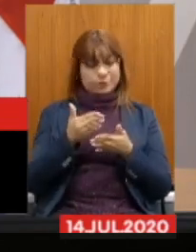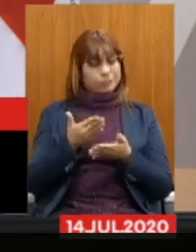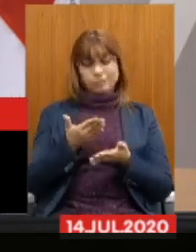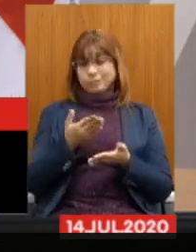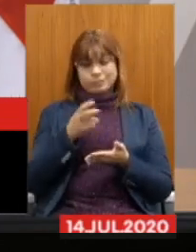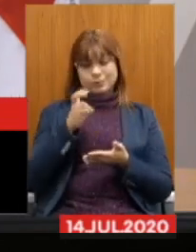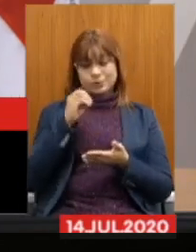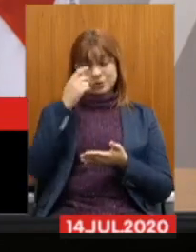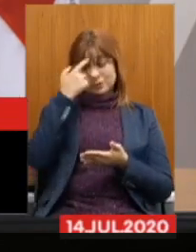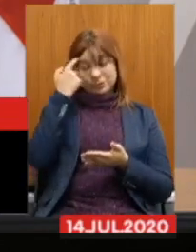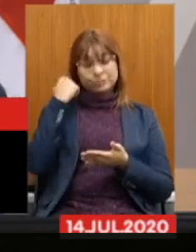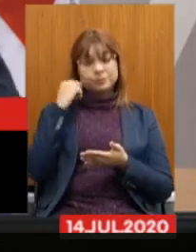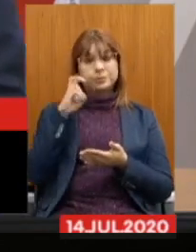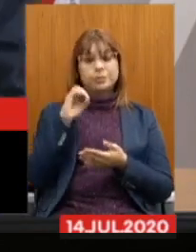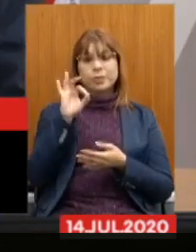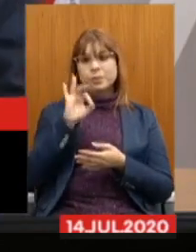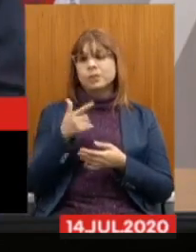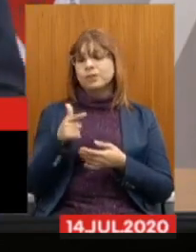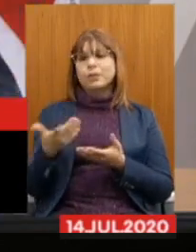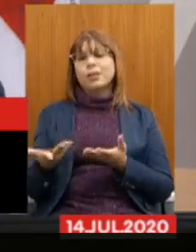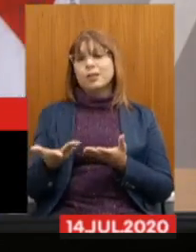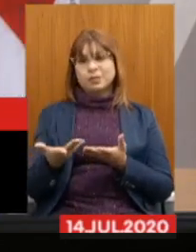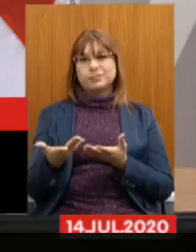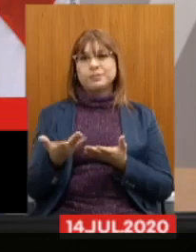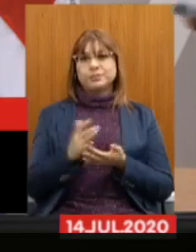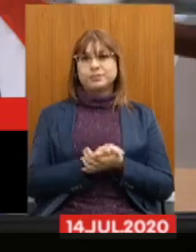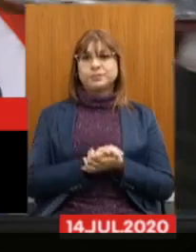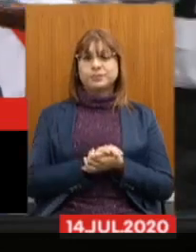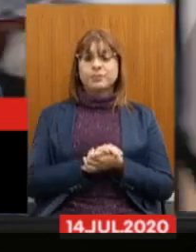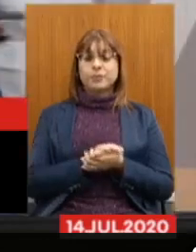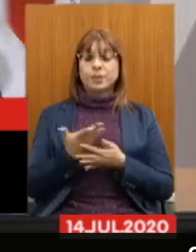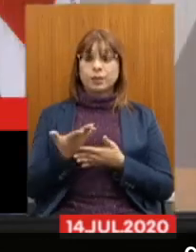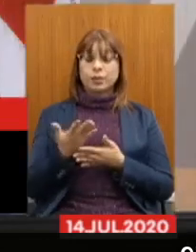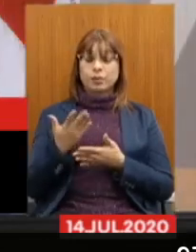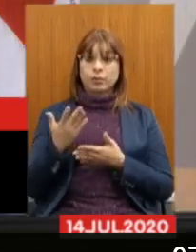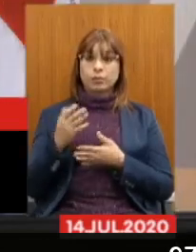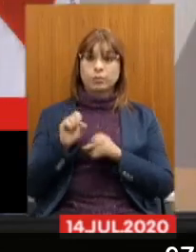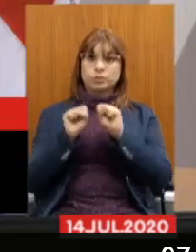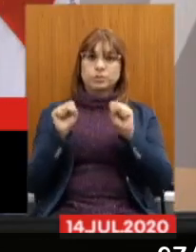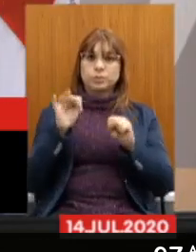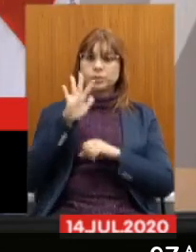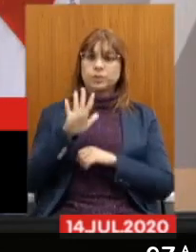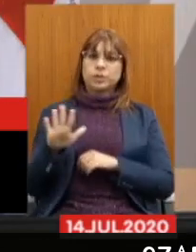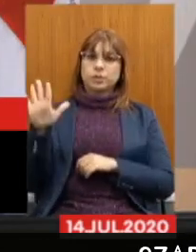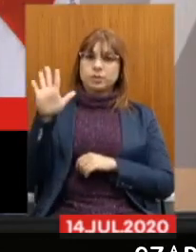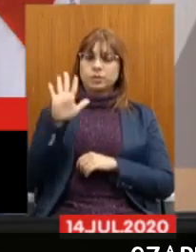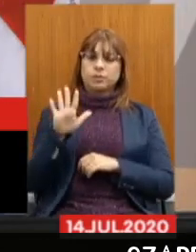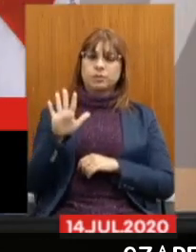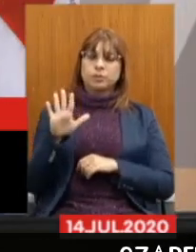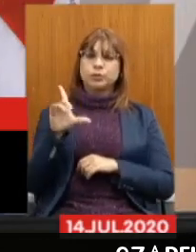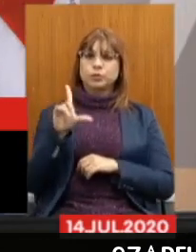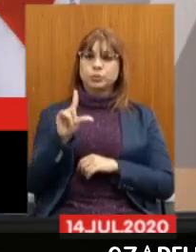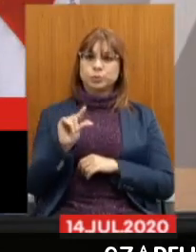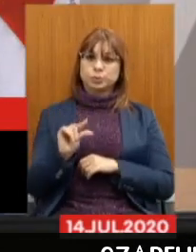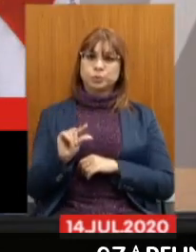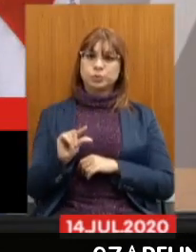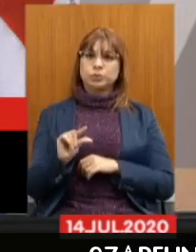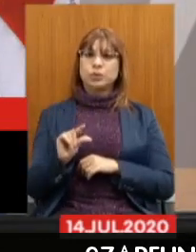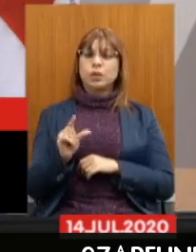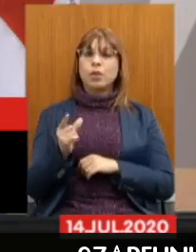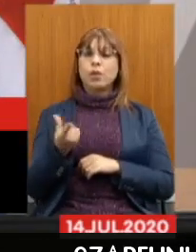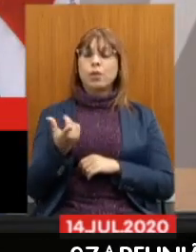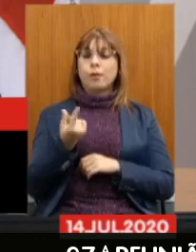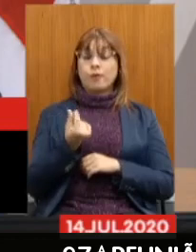atual, onde diminui um pouco o valor, eu acho muito mais razoável,